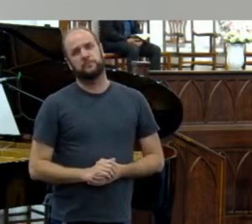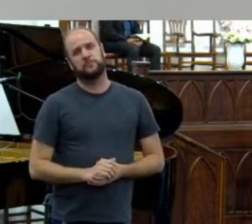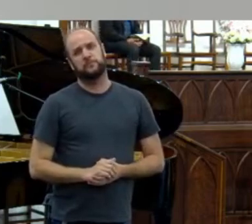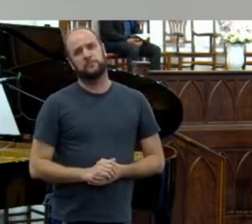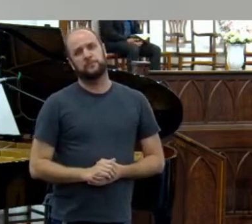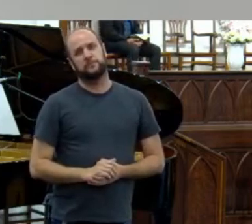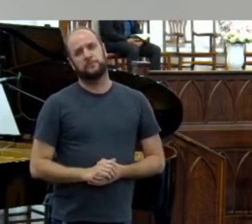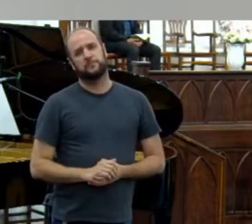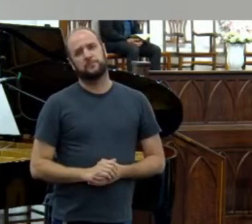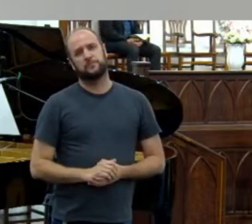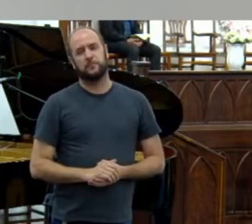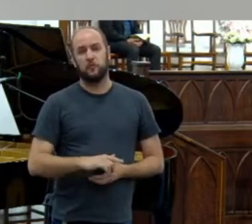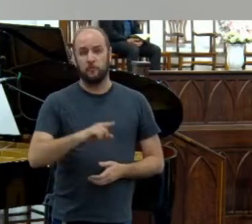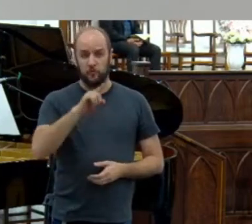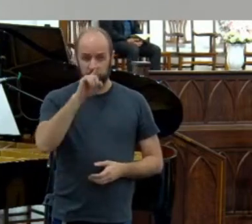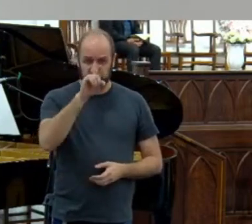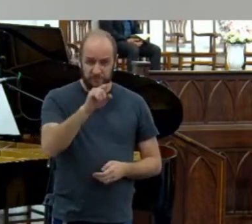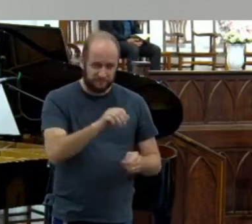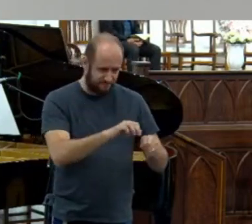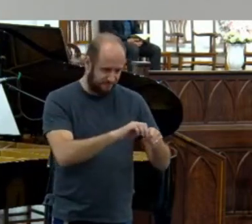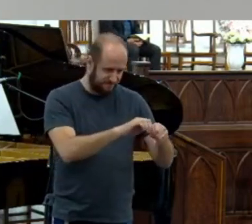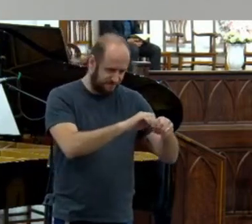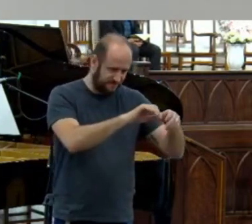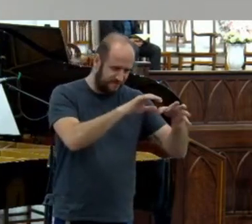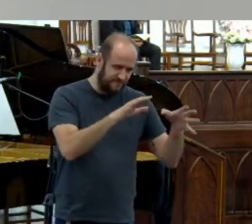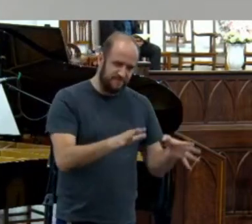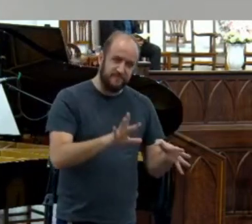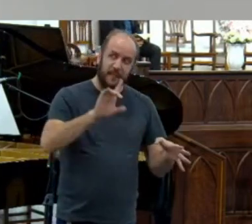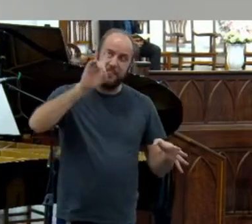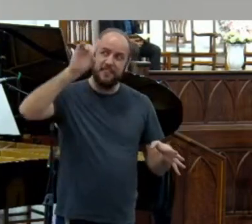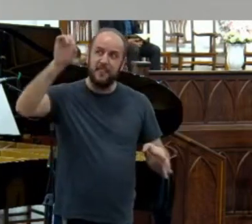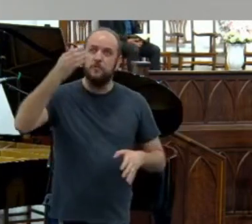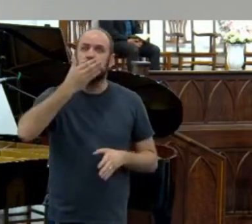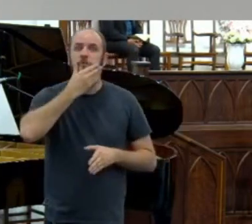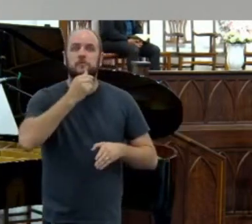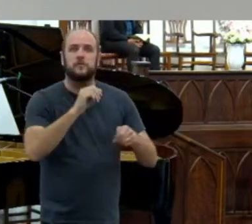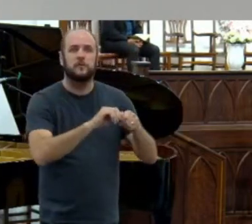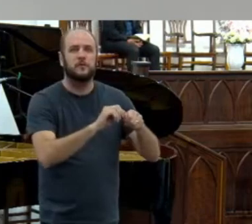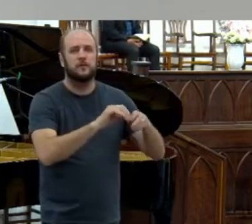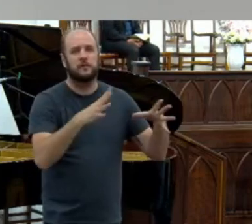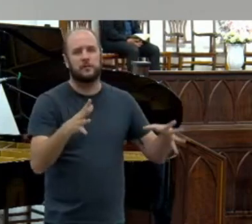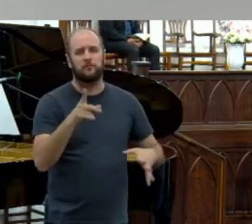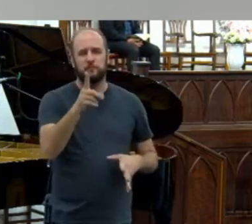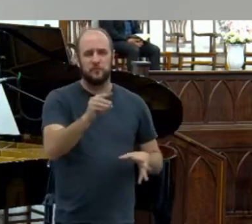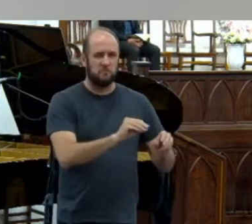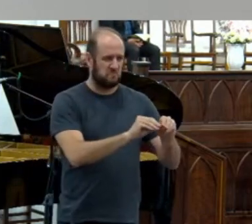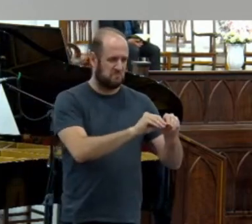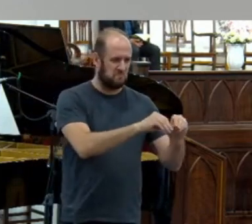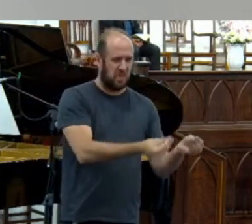Tu és feitura dele. Tu és caco.